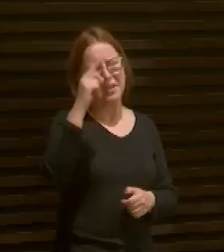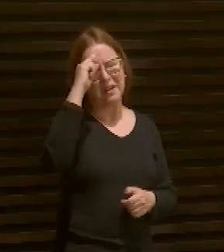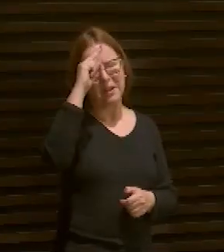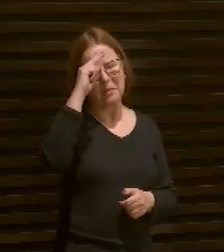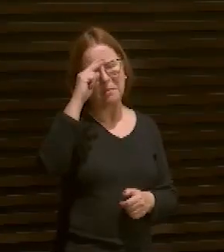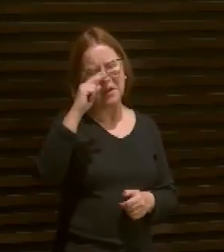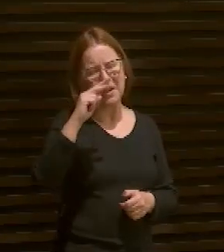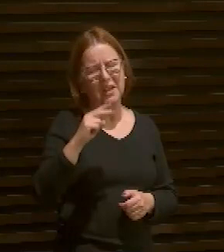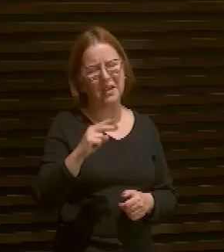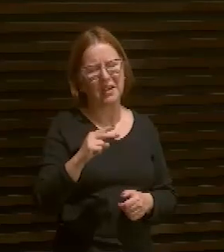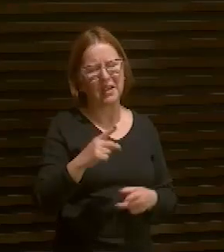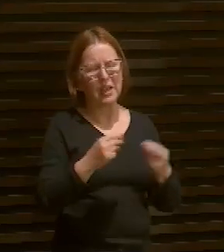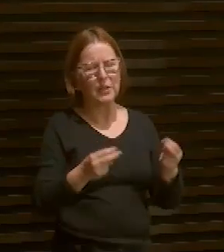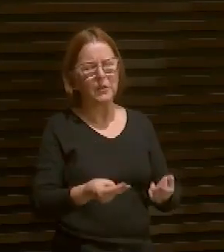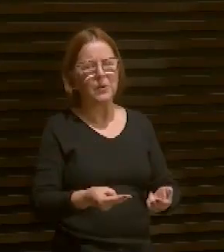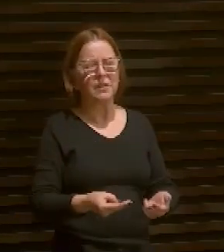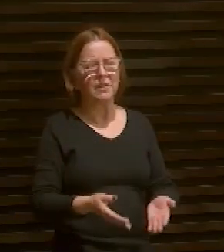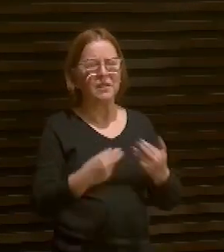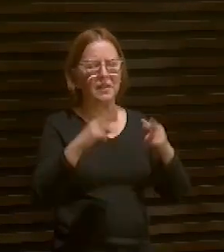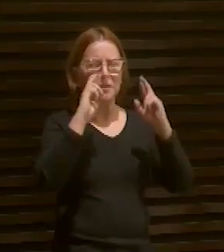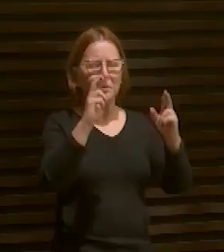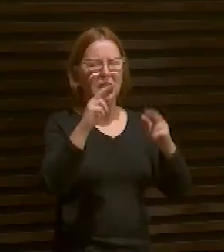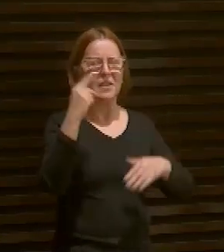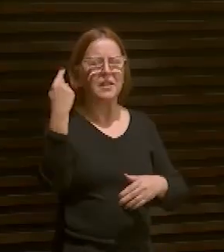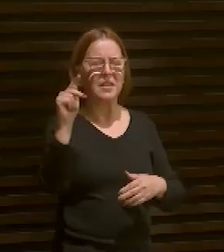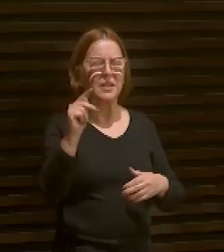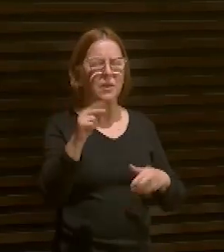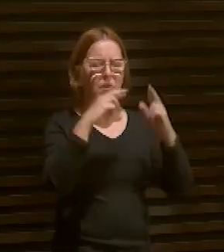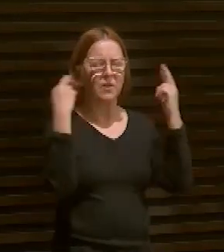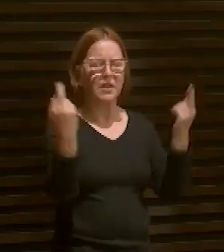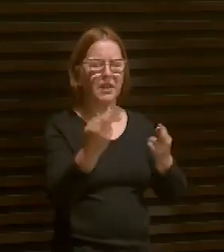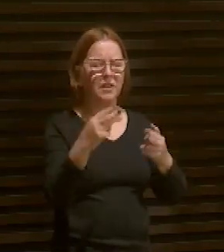esperança, que é colocar o Teu reino e a Tua justiça em primeiro